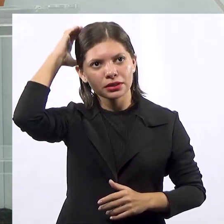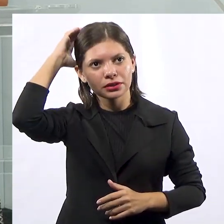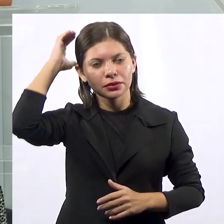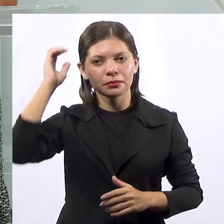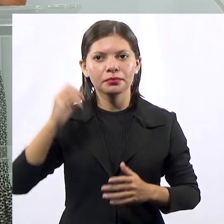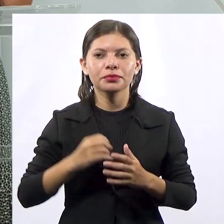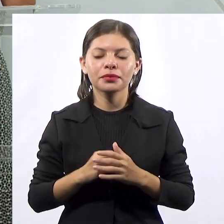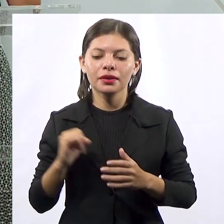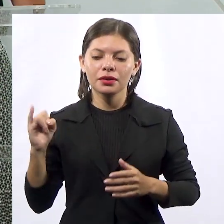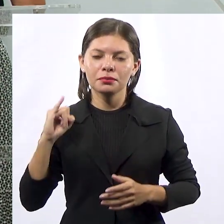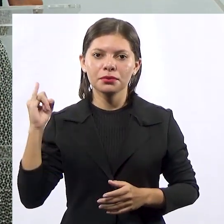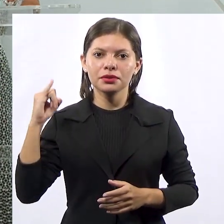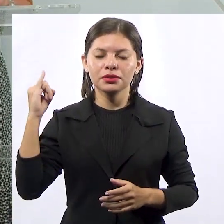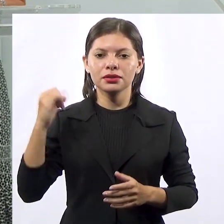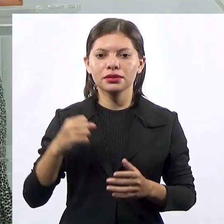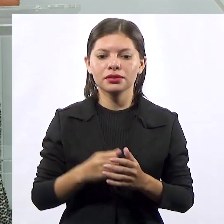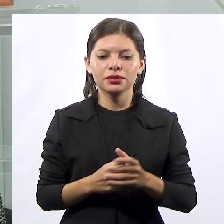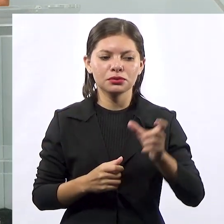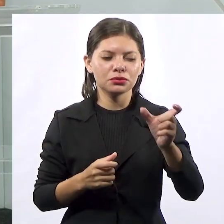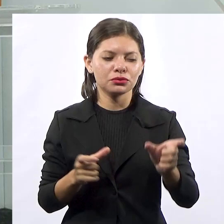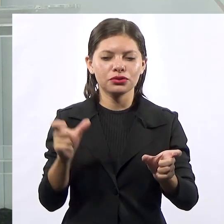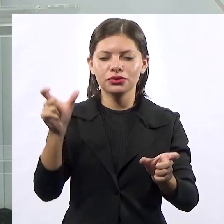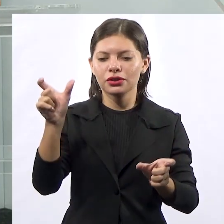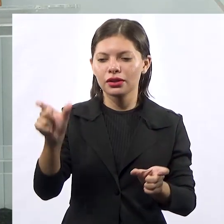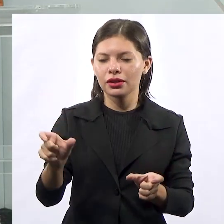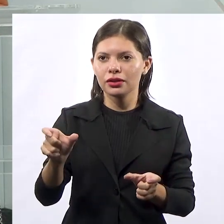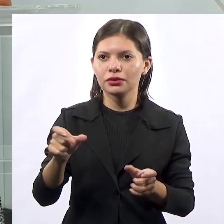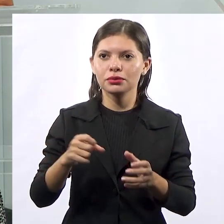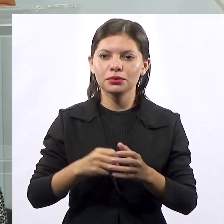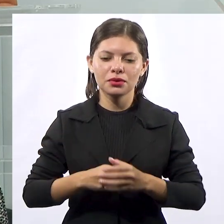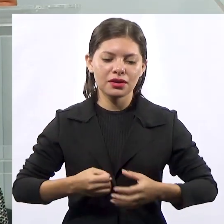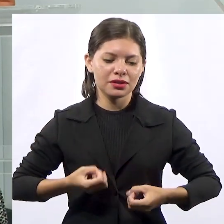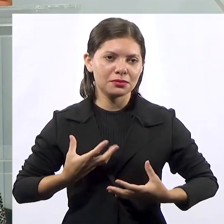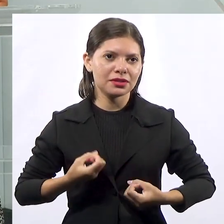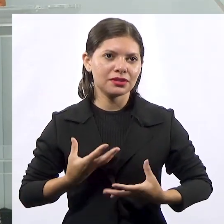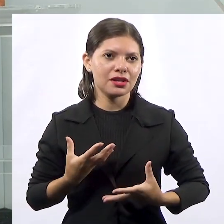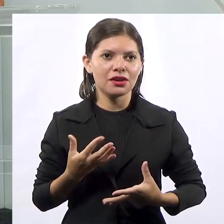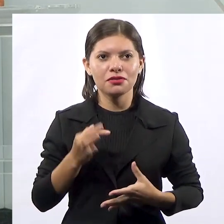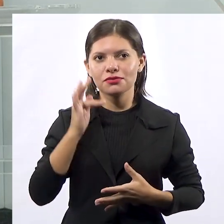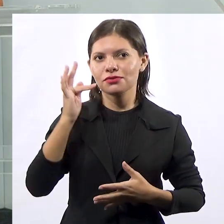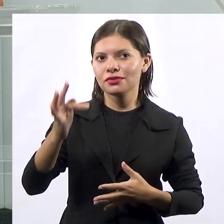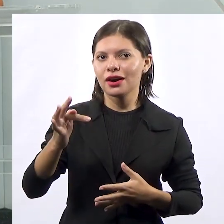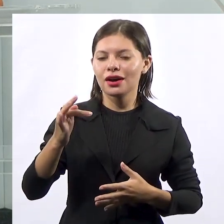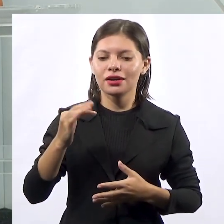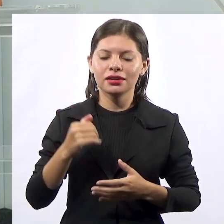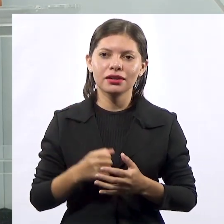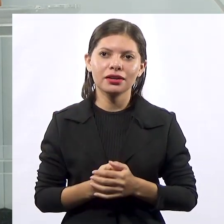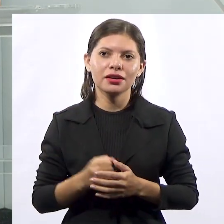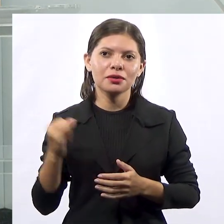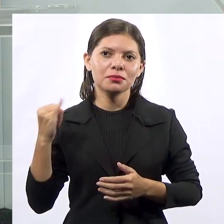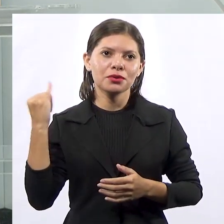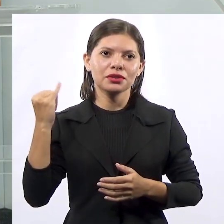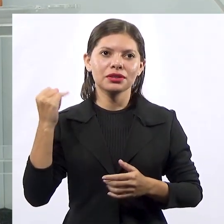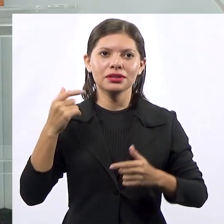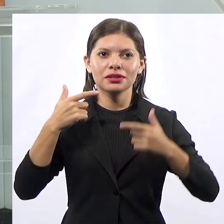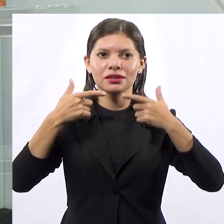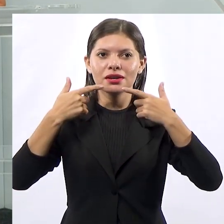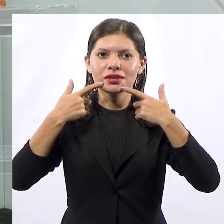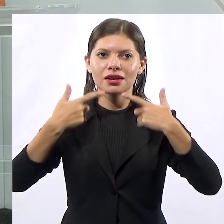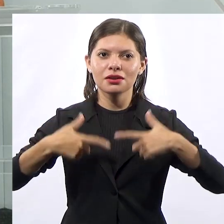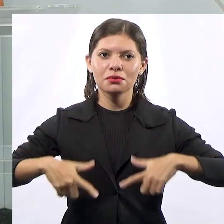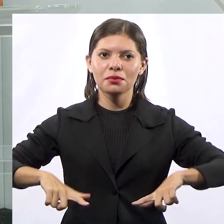a importância de considerar o sujeito como sujeito expressivo e falante, a importância da